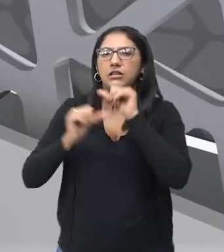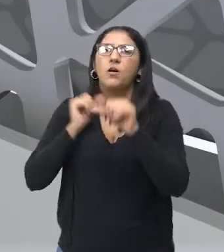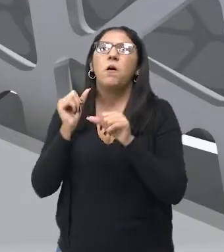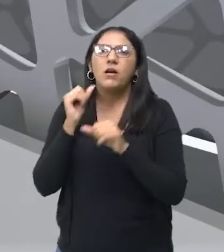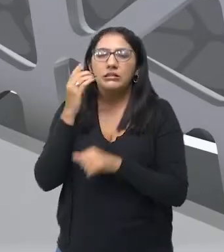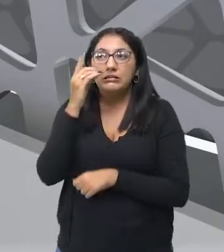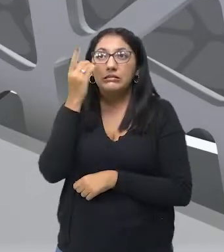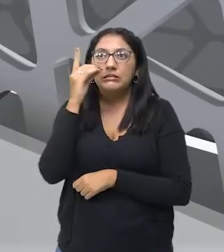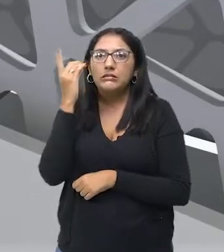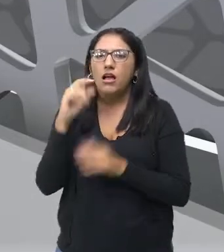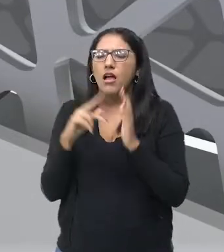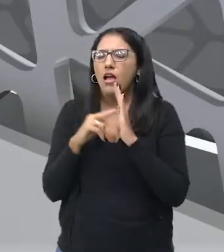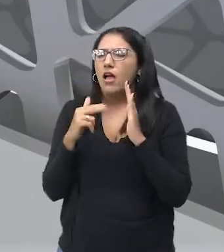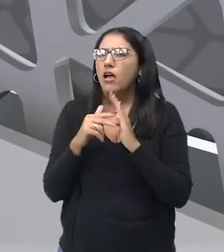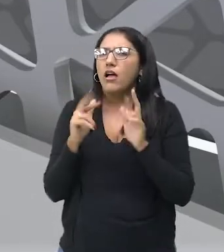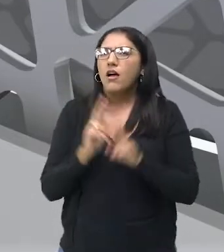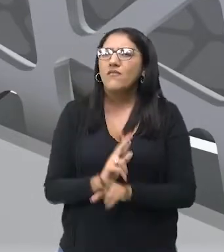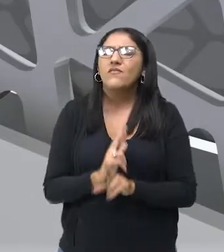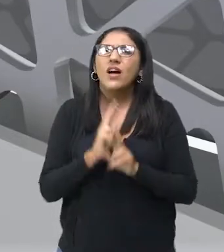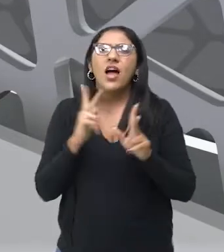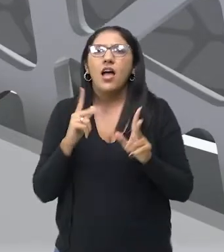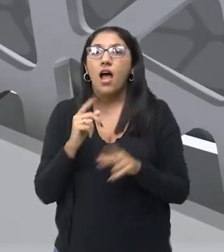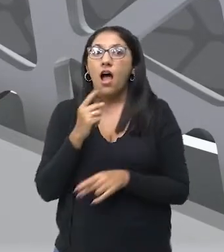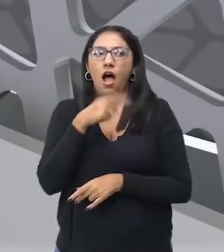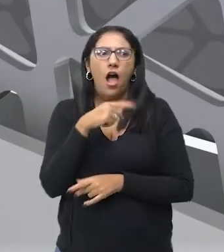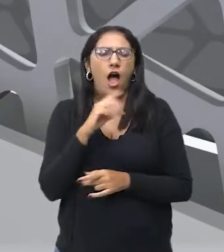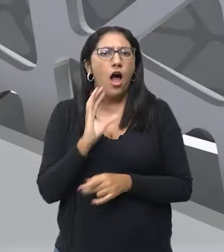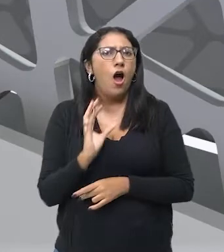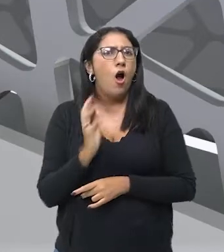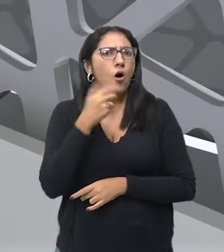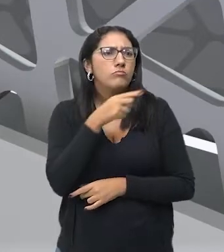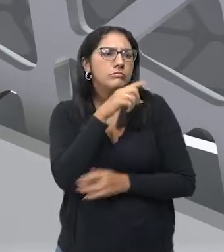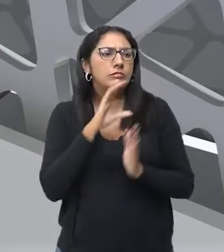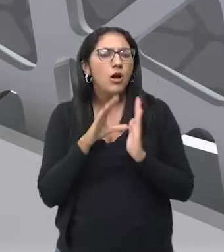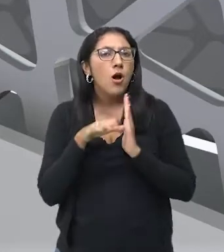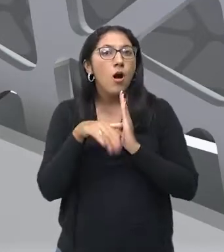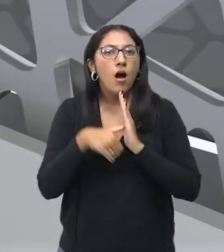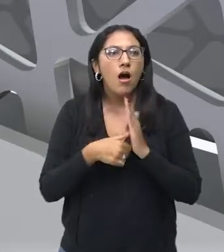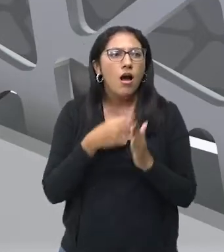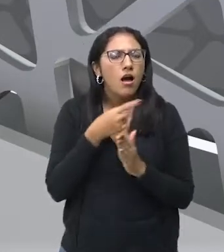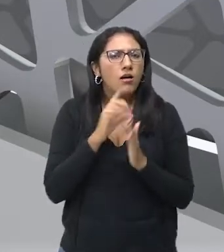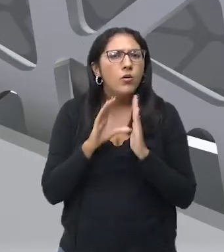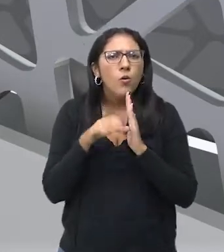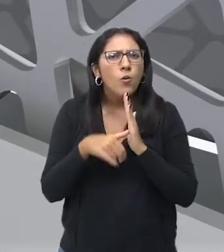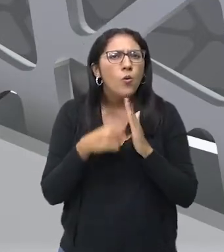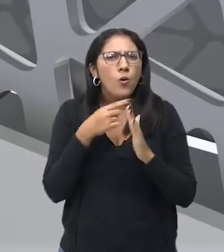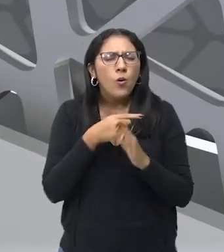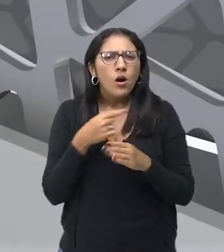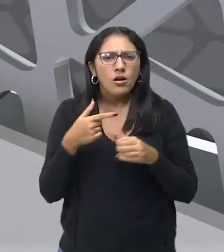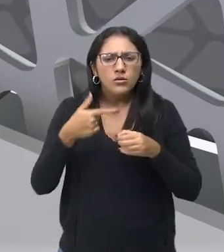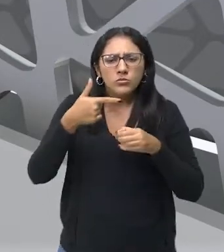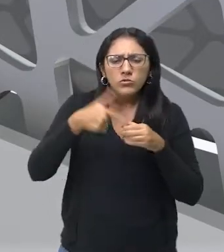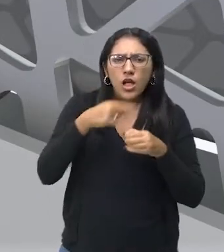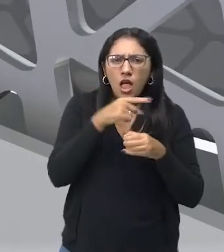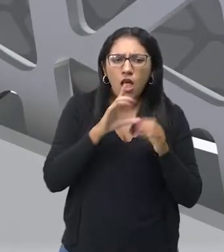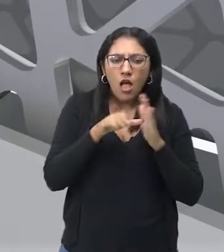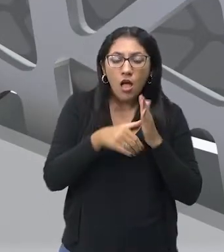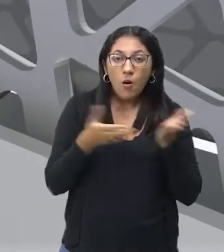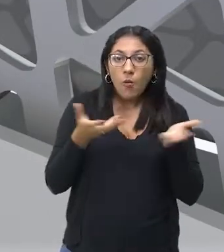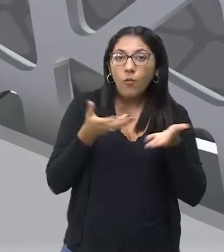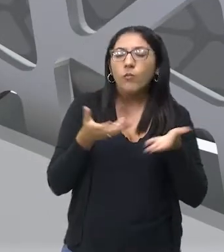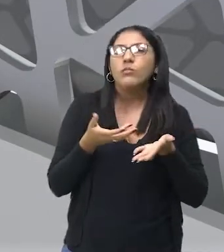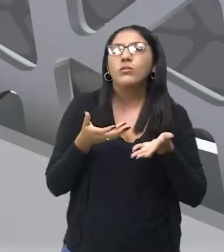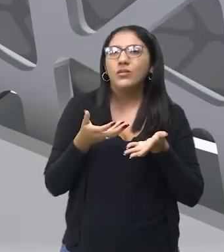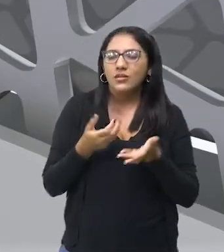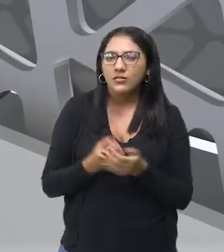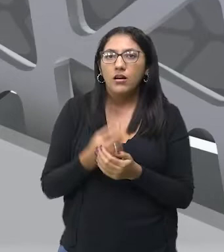uma ideia, uma teoria, de que houve um assalto efetivamente lá no posto de gasolina. E essa